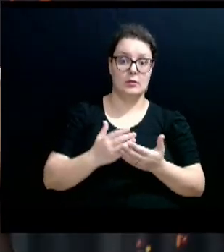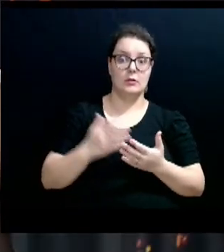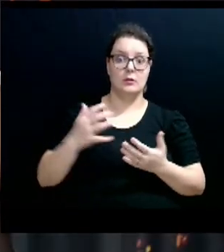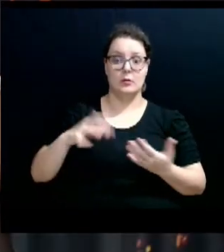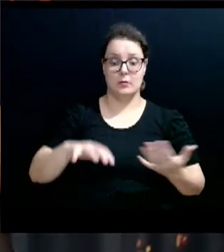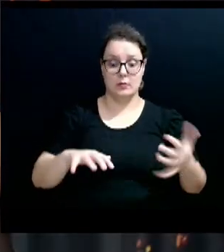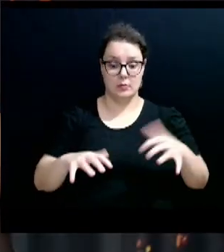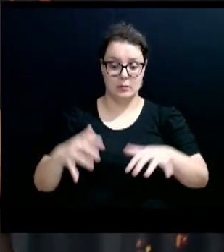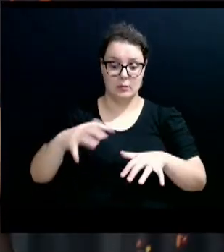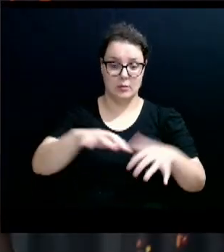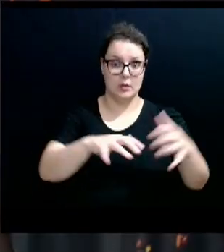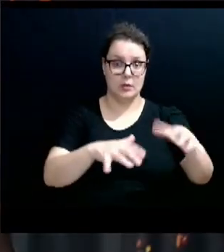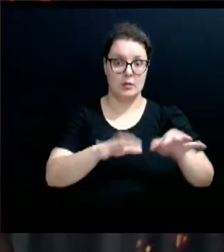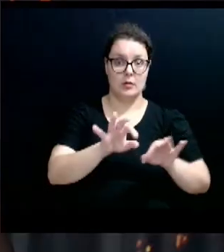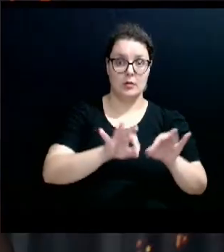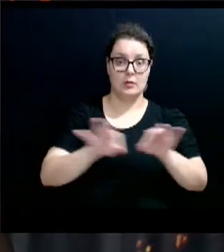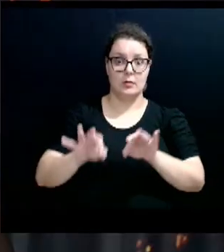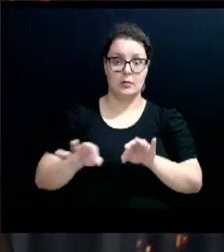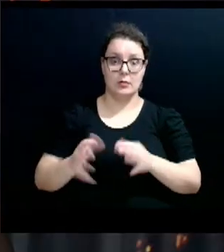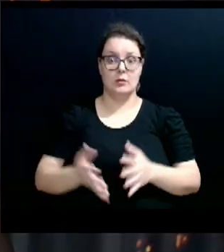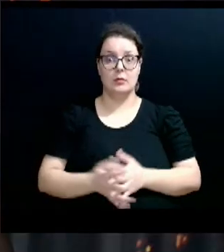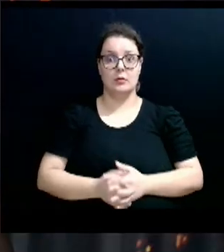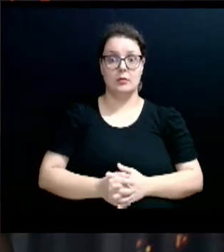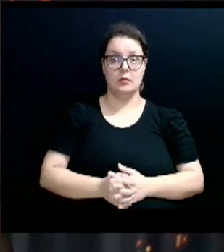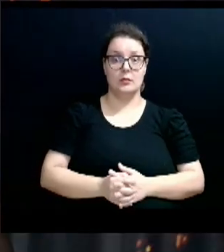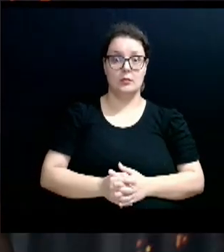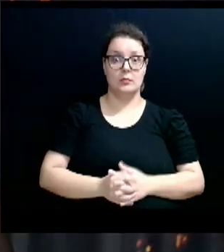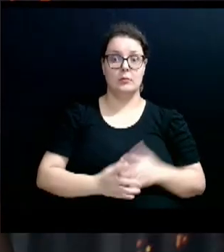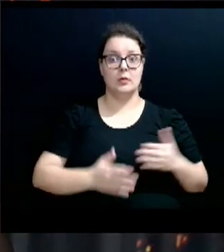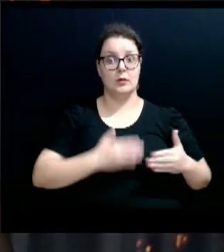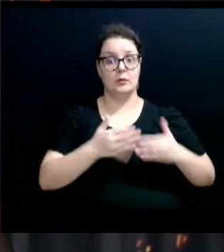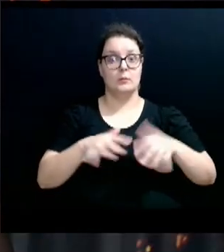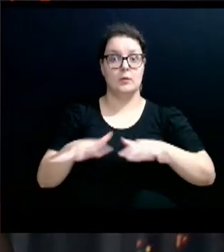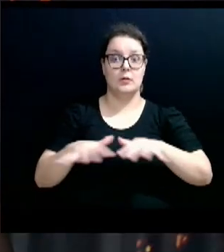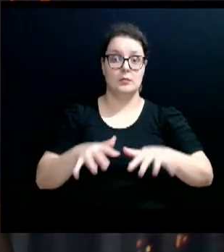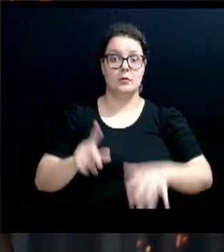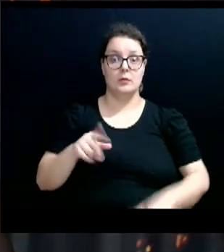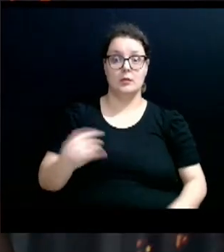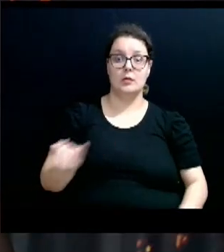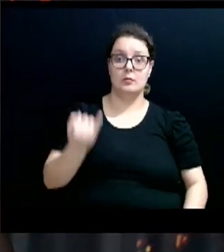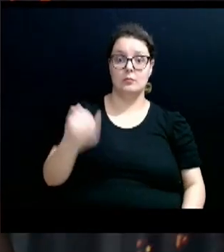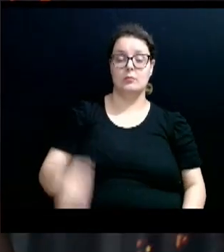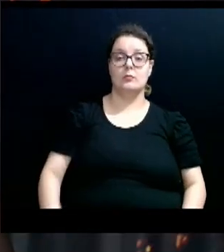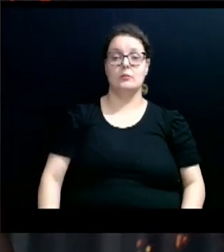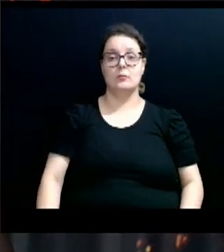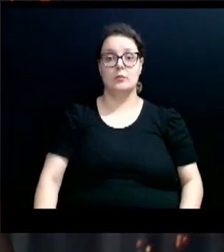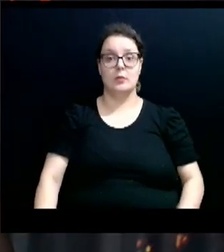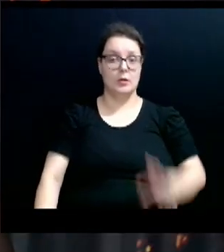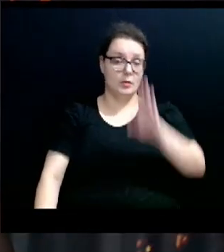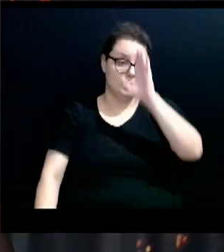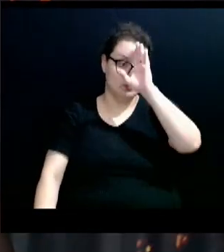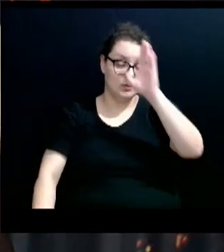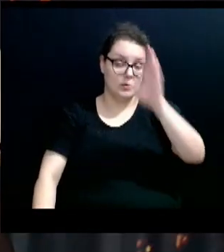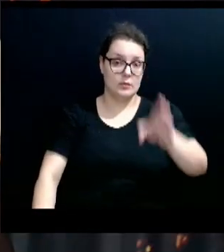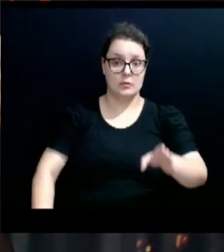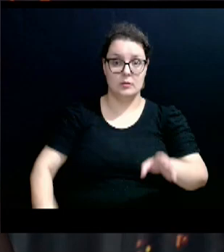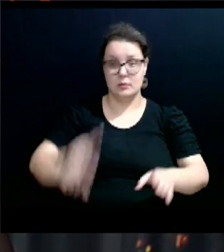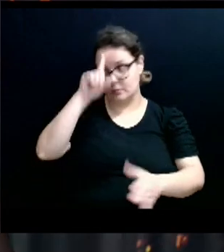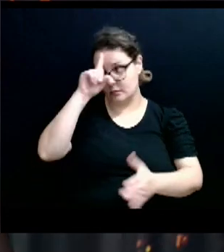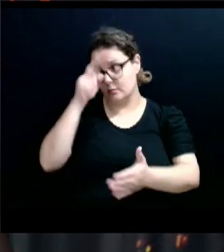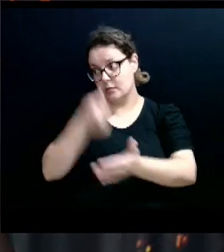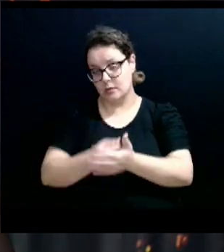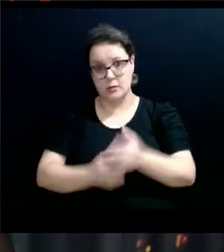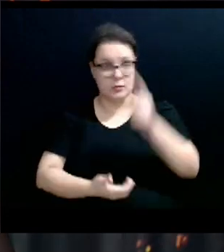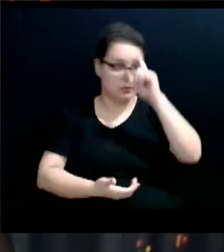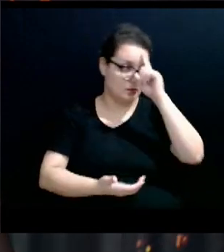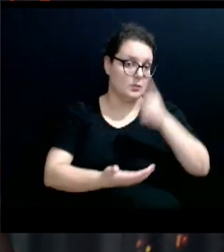caixinhas, organizar a minha casa. Mas esse processo de movimento, ele é fundamental, principalmente para tomadas de decisões. A gente está falando no final de ano, né?